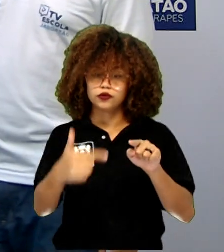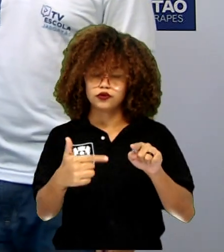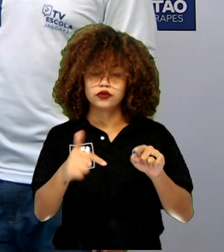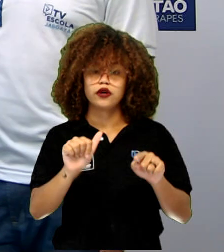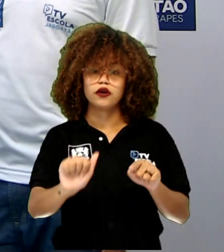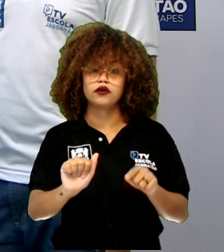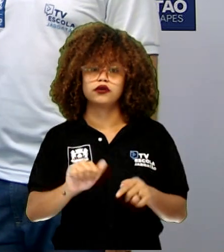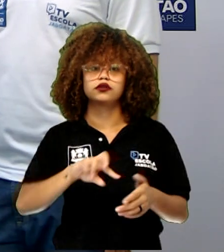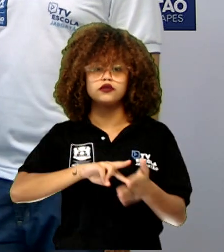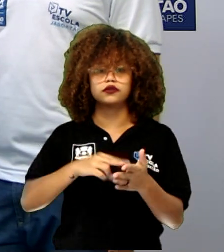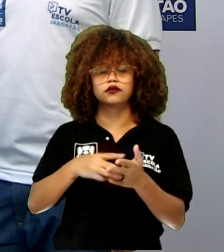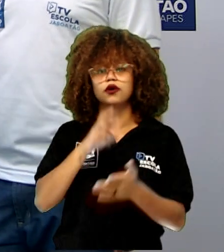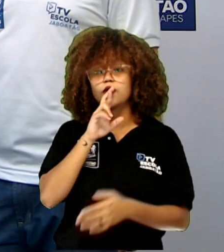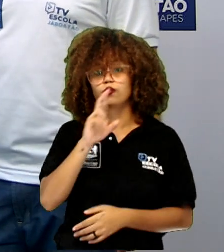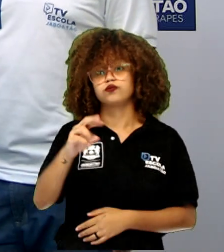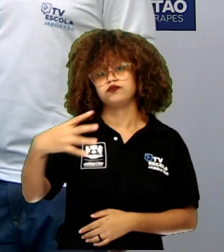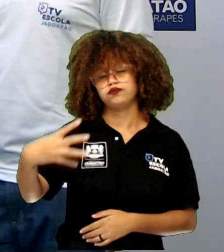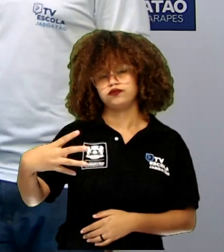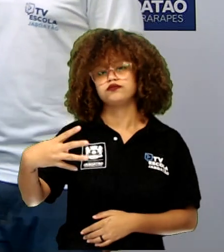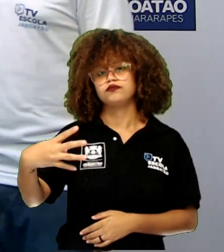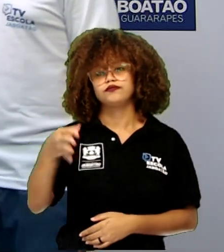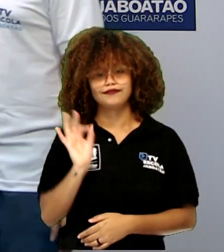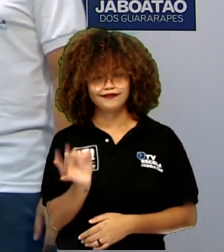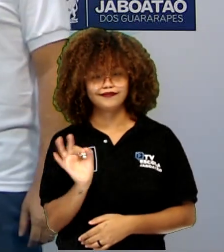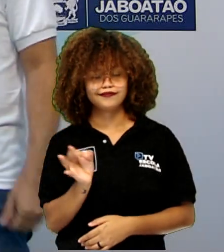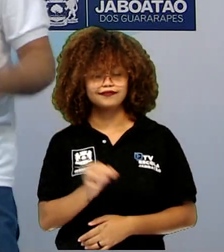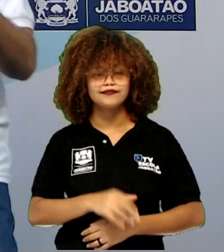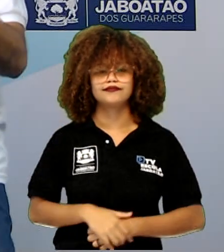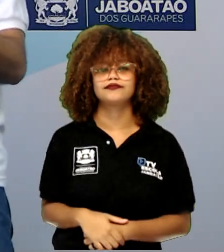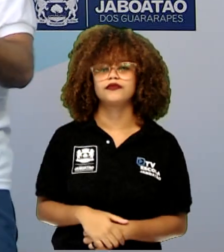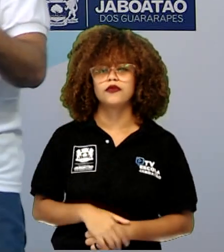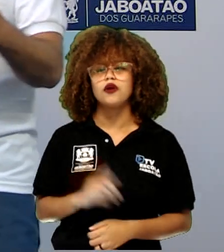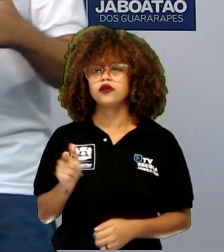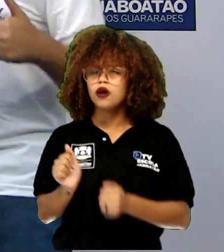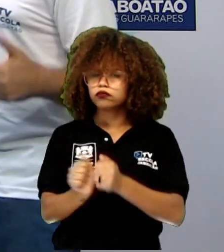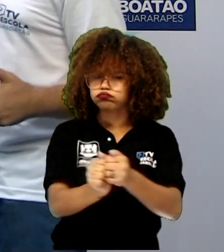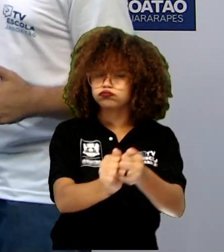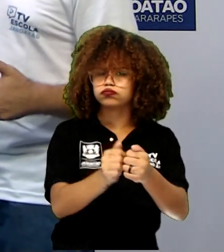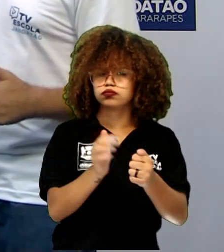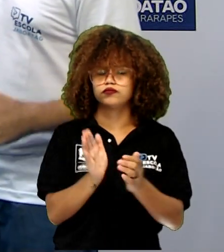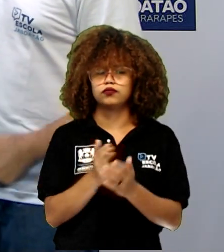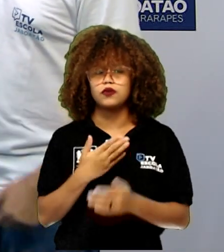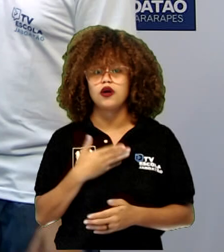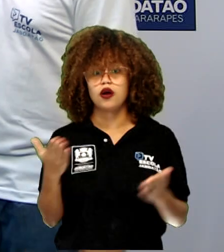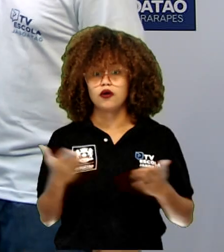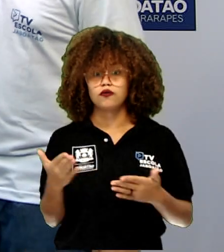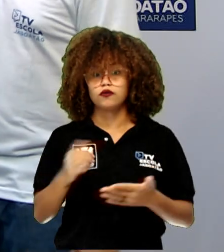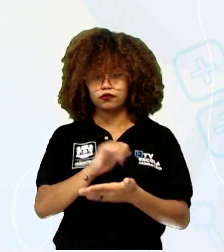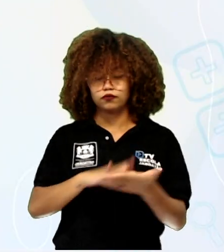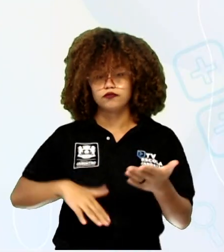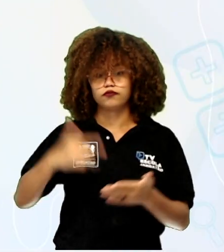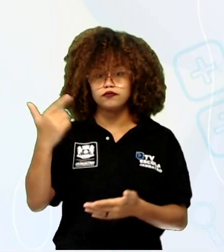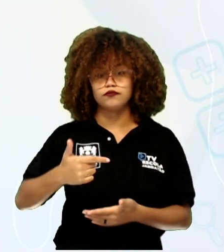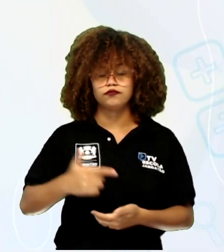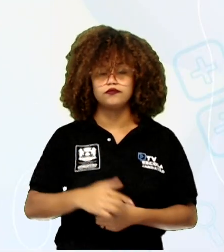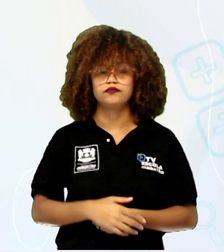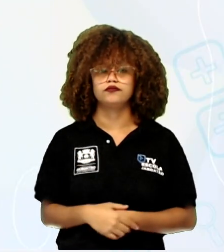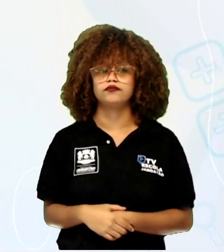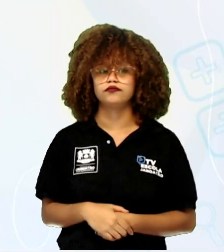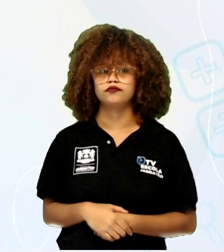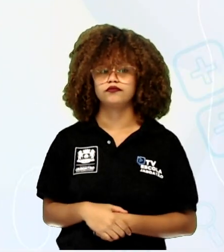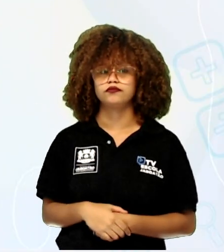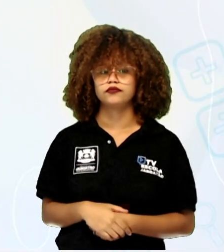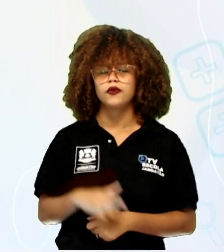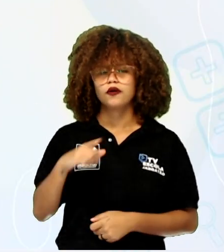e reciclados vai dar quatro beleza pessoal estão acompanhando vamos ver a segunda questão Oi